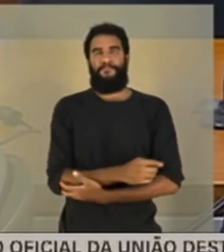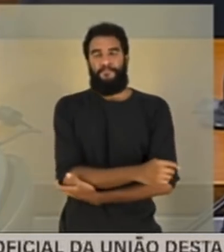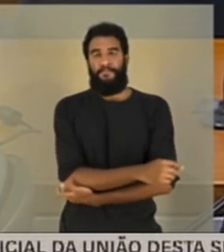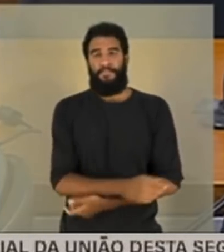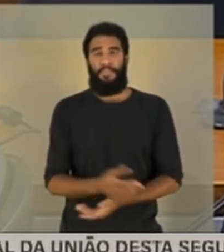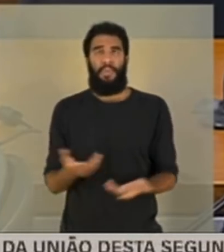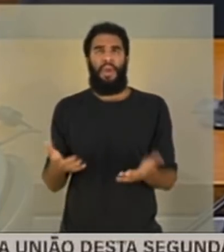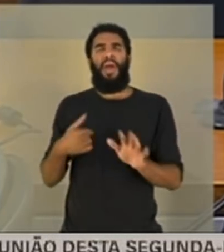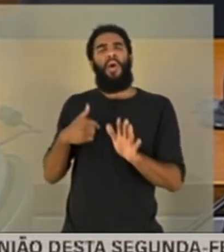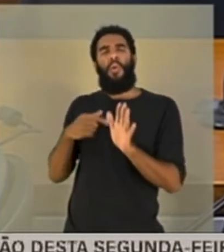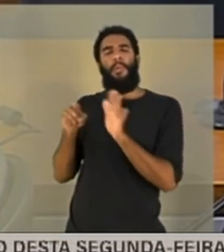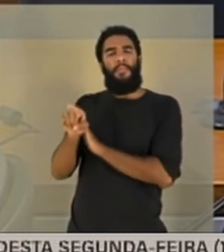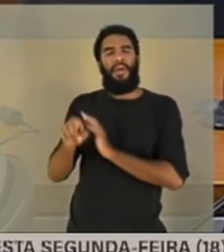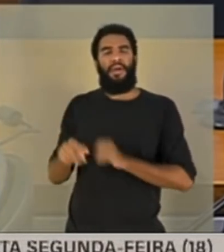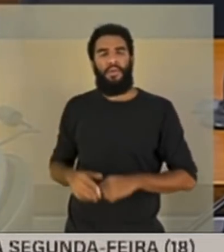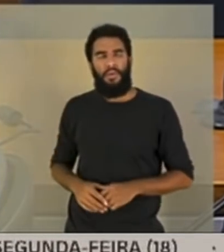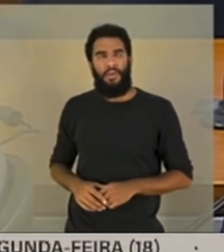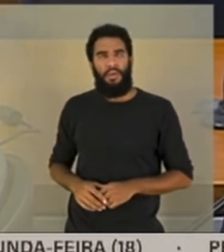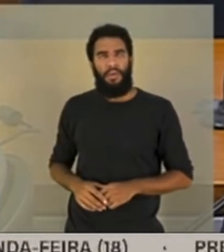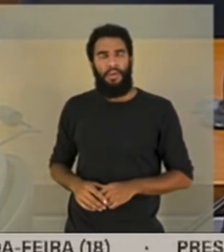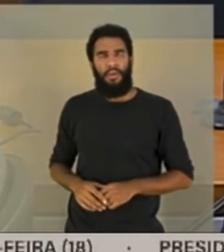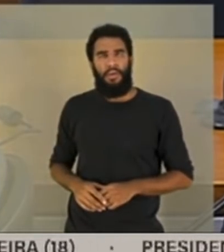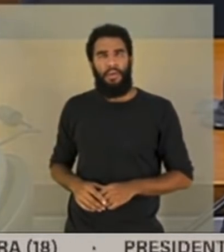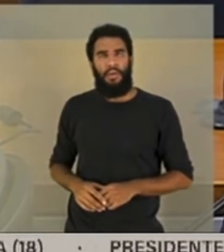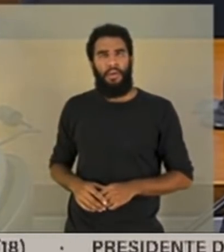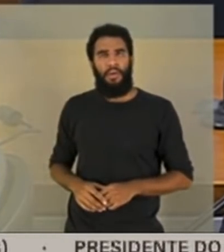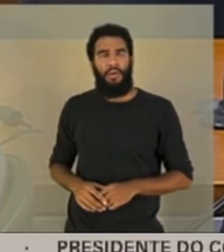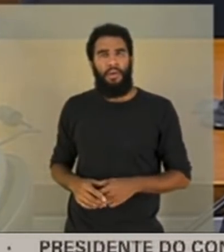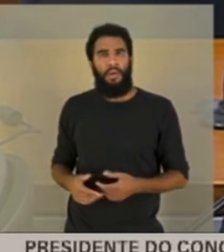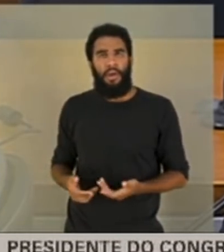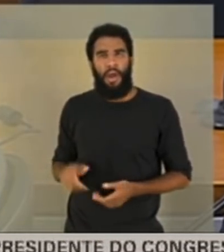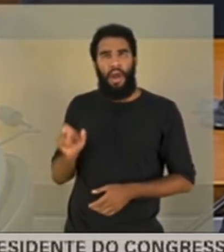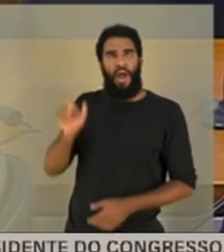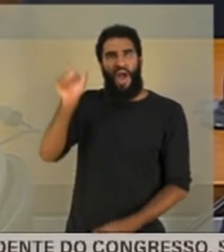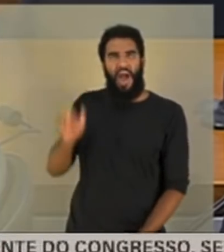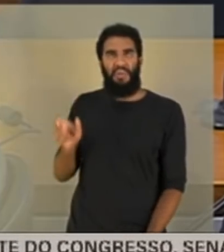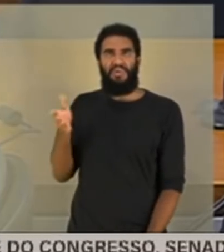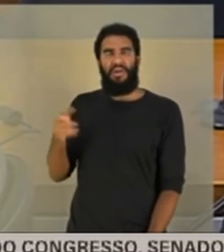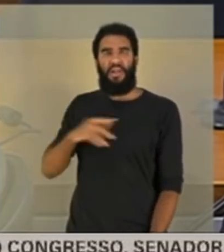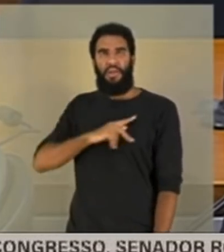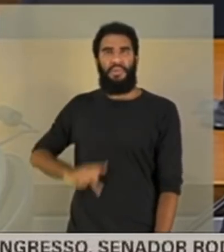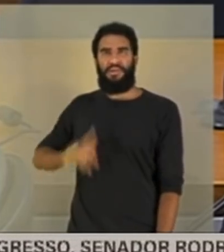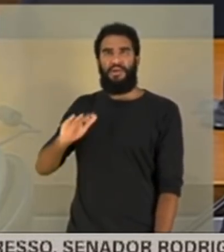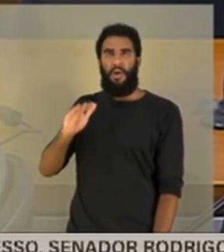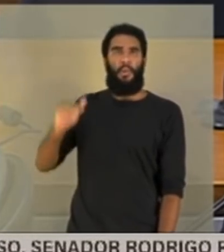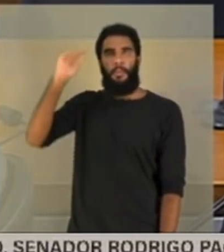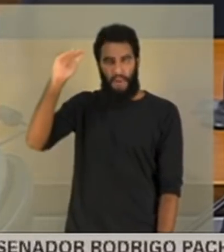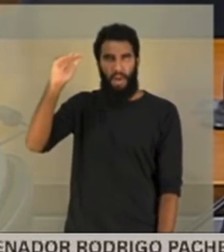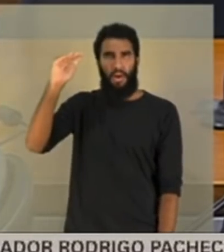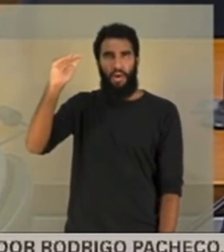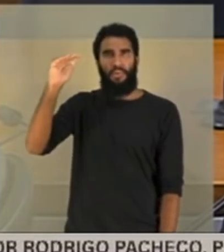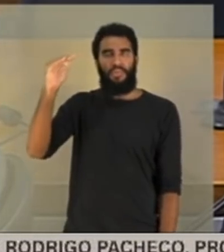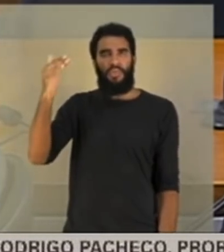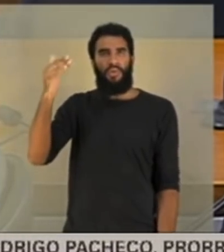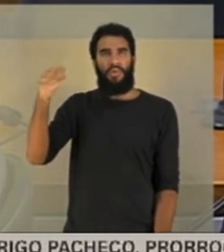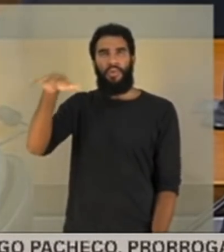Agora, uma pergunta. O que esperar daquele que ocupa o mais alto posto da República num cenário